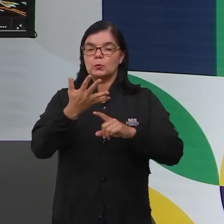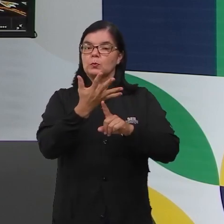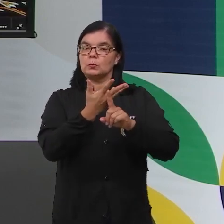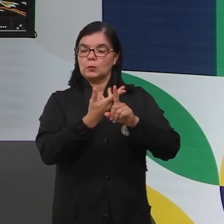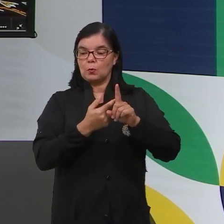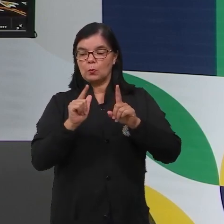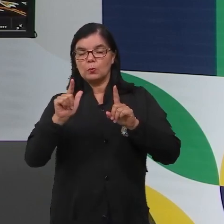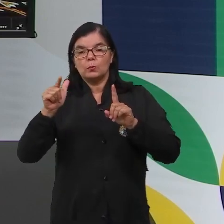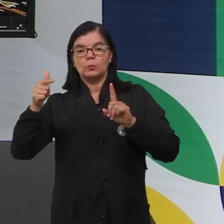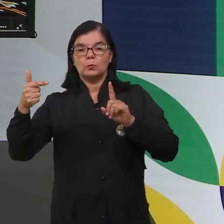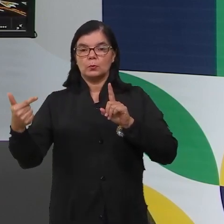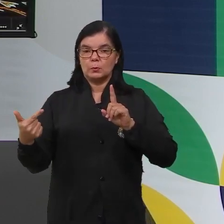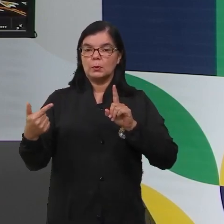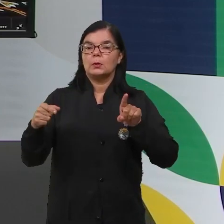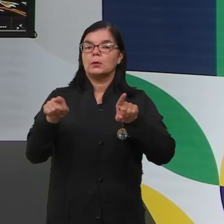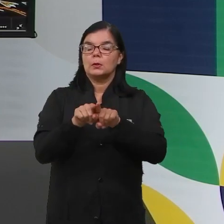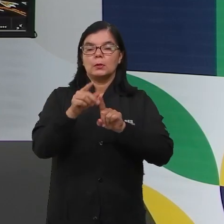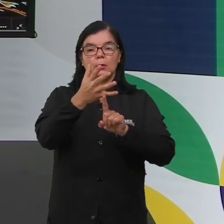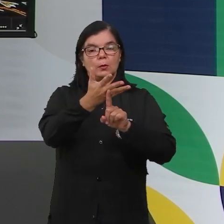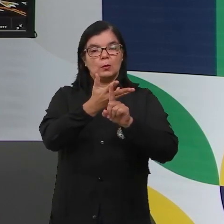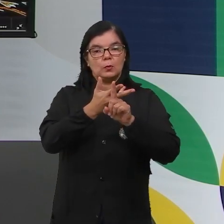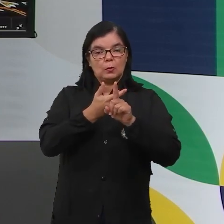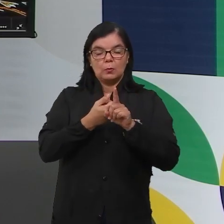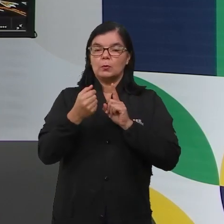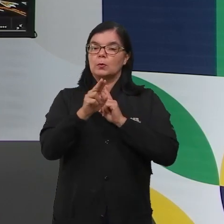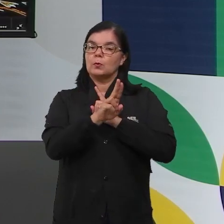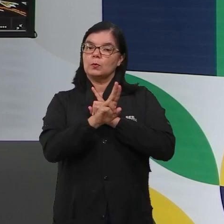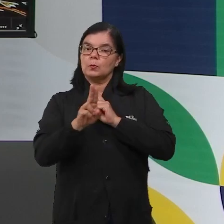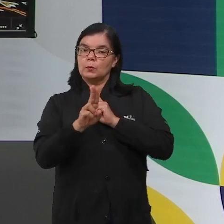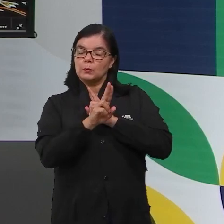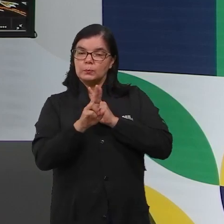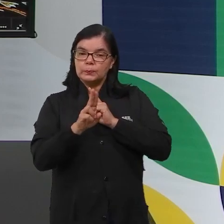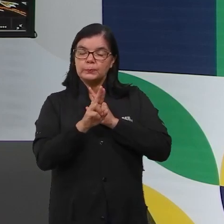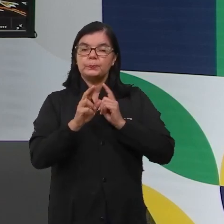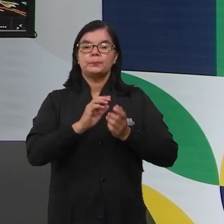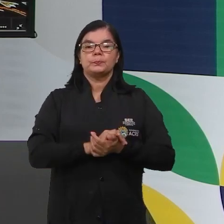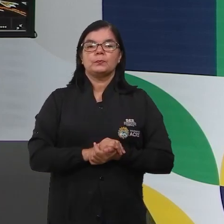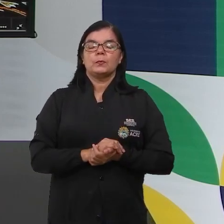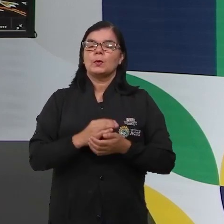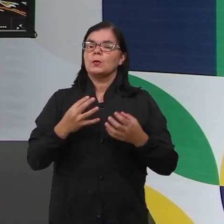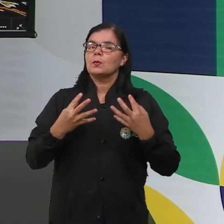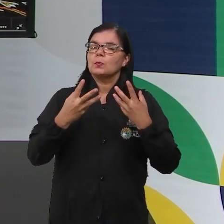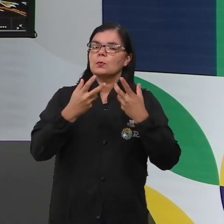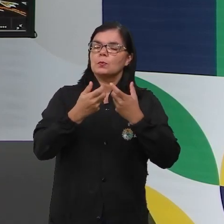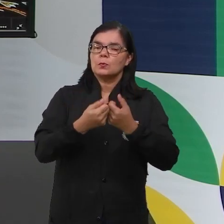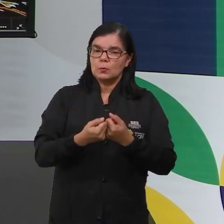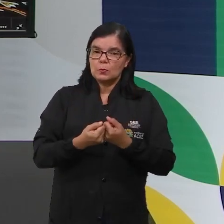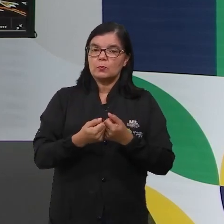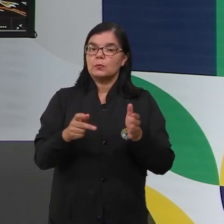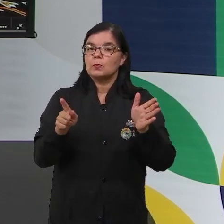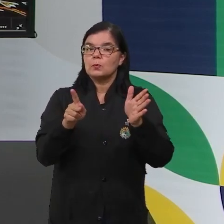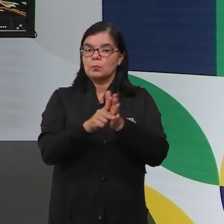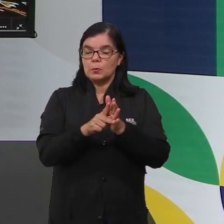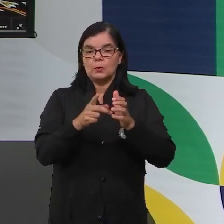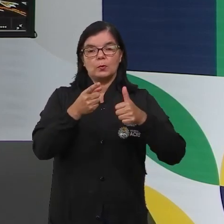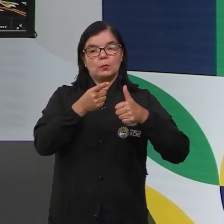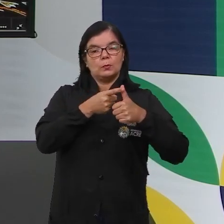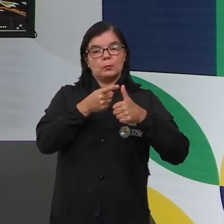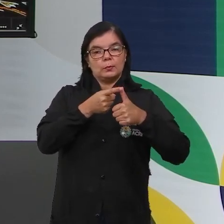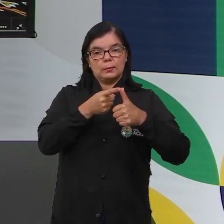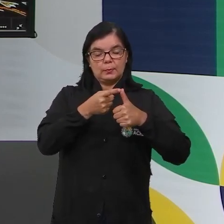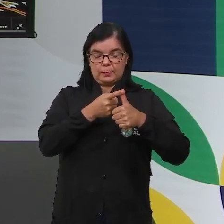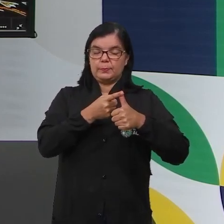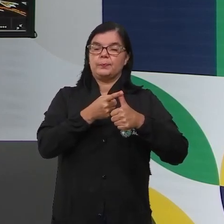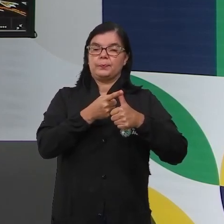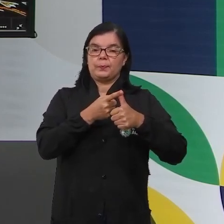a outra e com o artista e com o nome da exposição. Então, tudo isso faz parte desse primeiro momento,